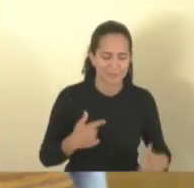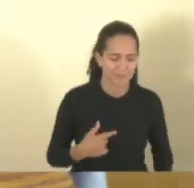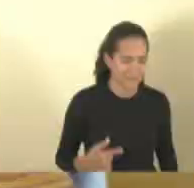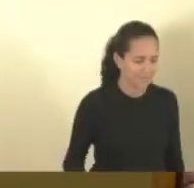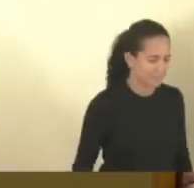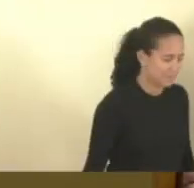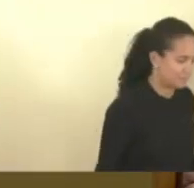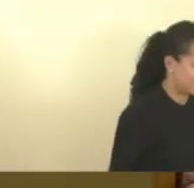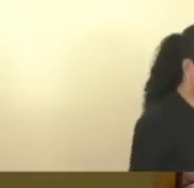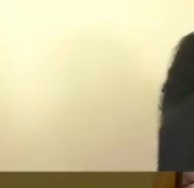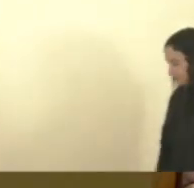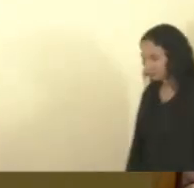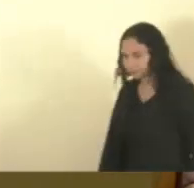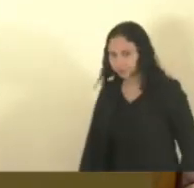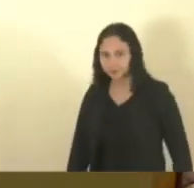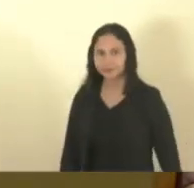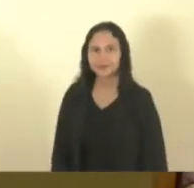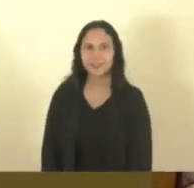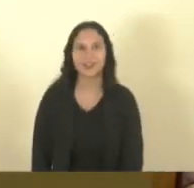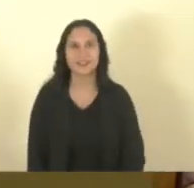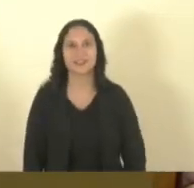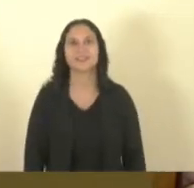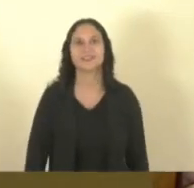realmente carregam o nosso Estado.